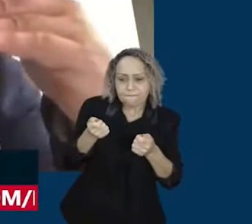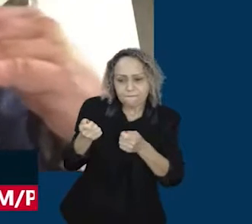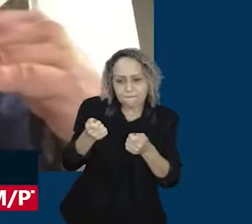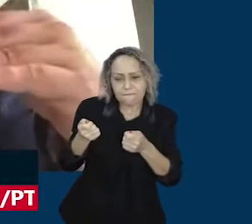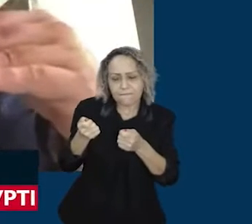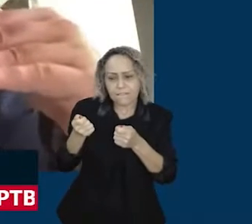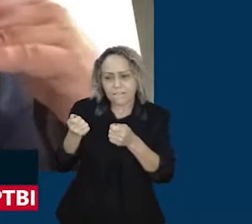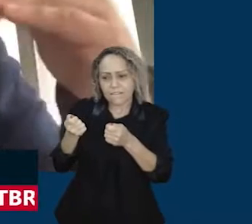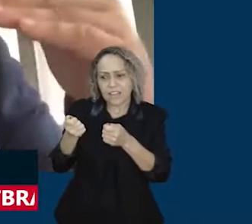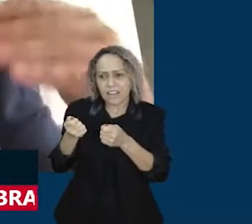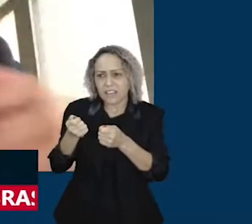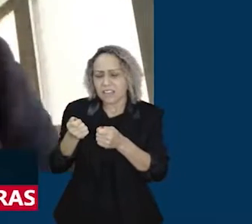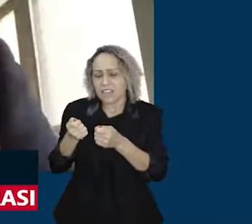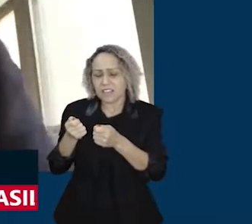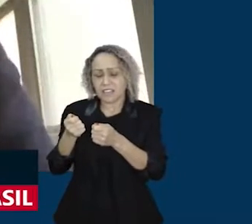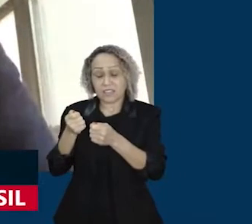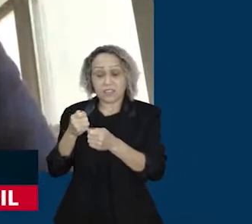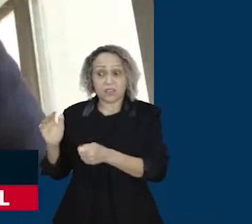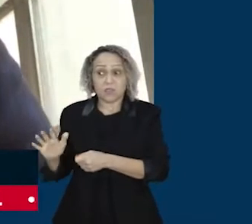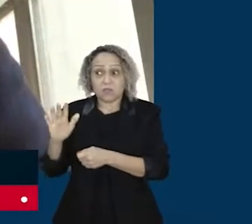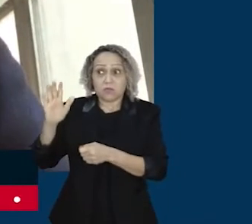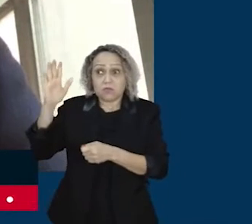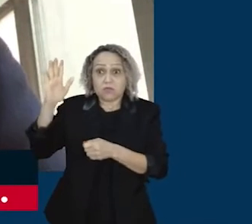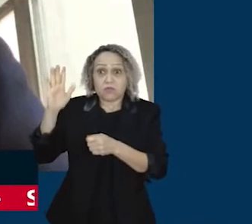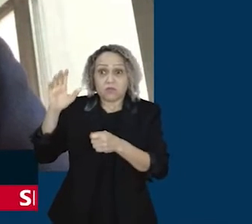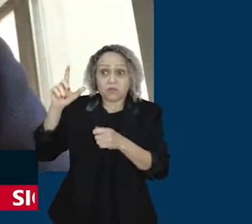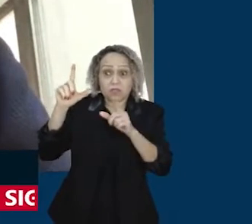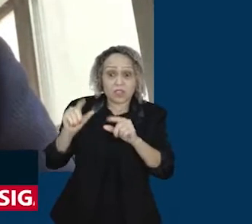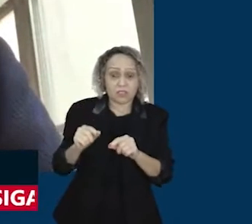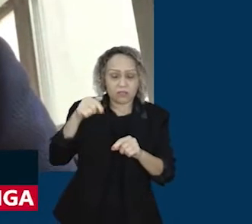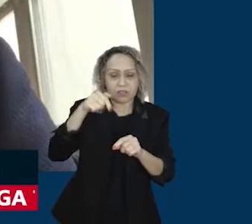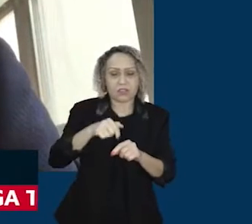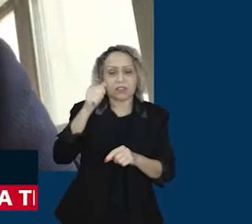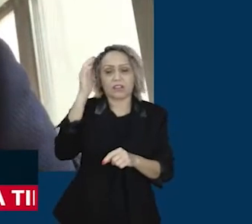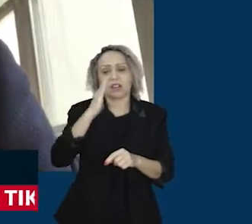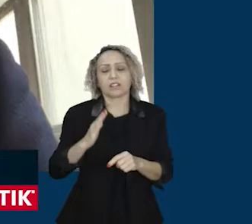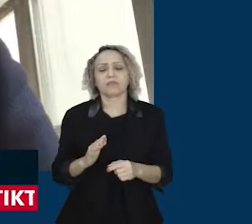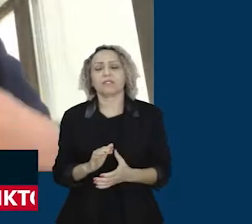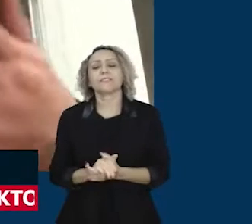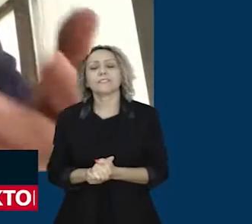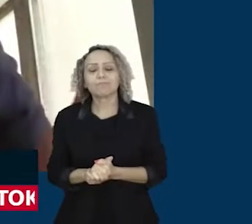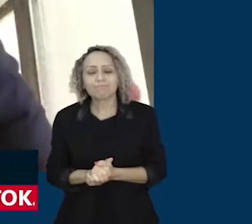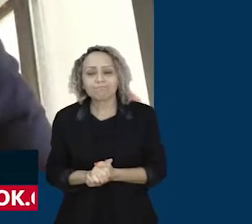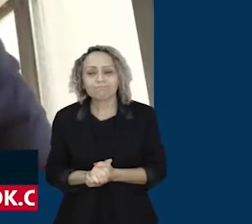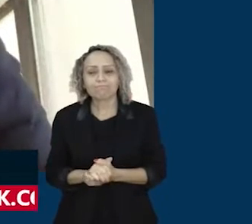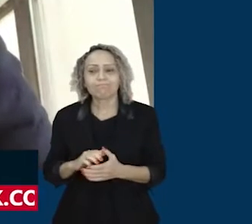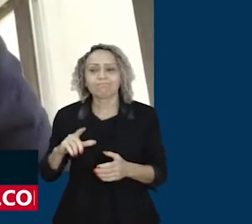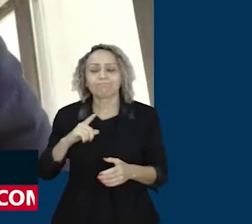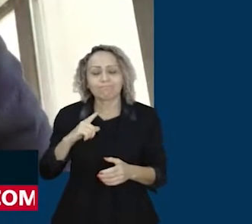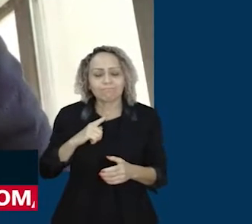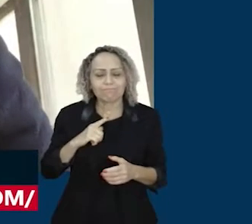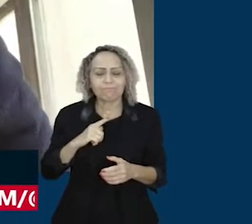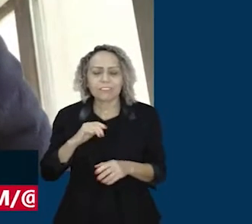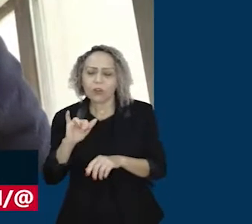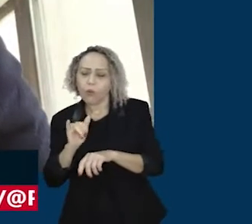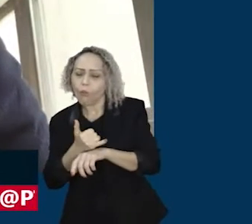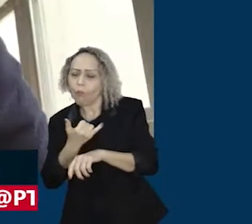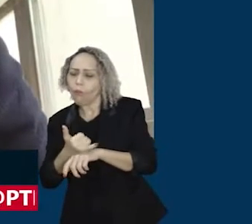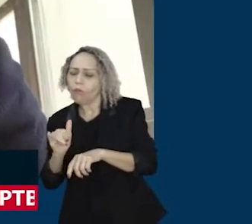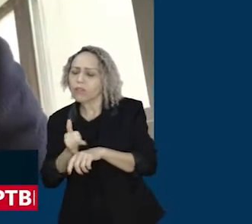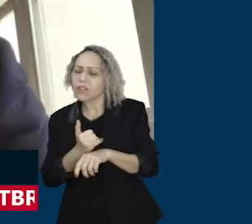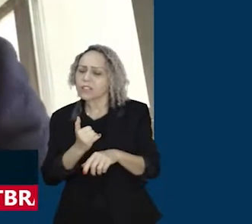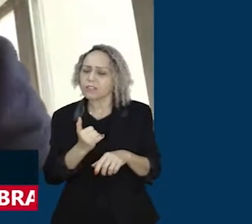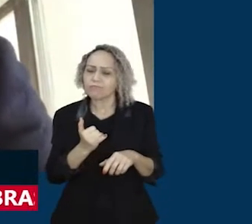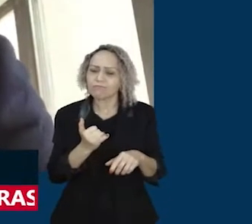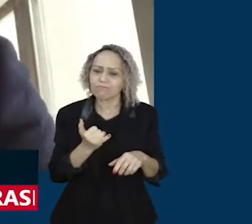aquele impacto mais alto, mais gritante do preço no mercado interno. Há uma forma de alimentar essa